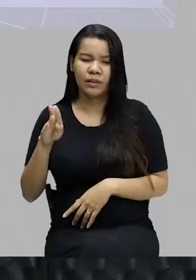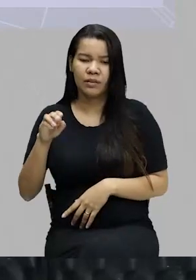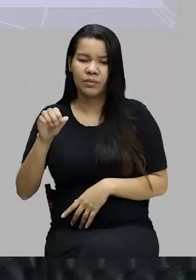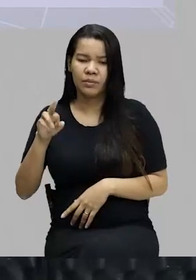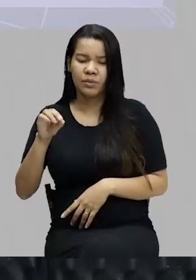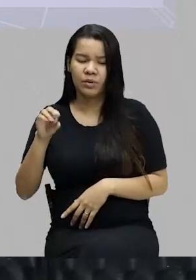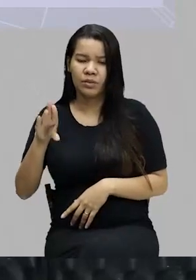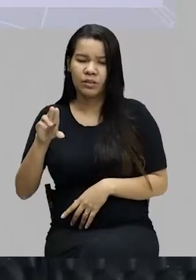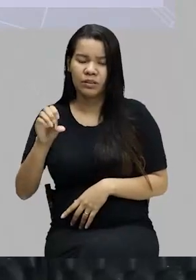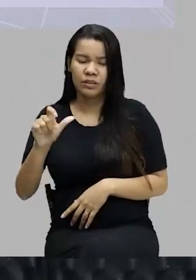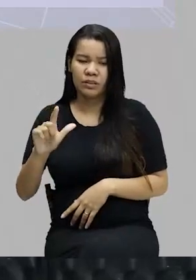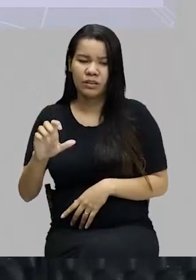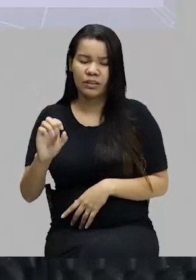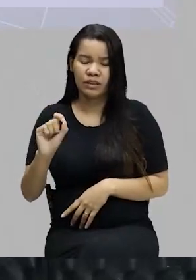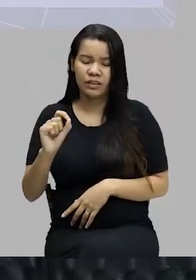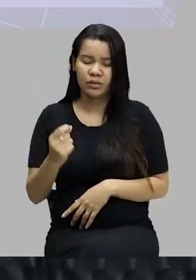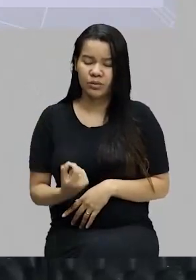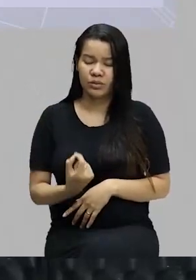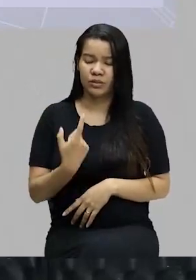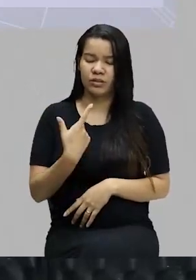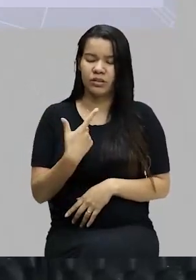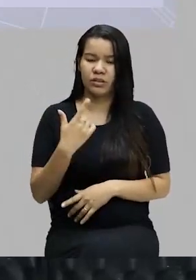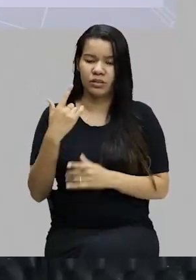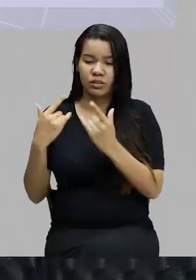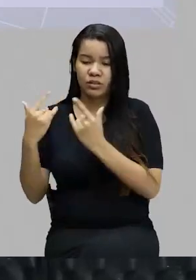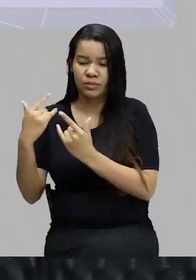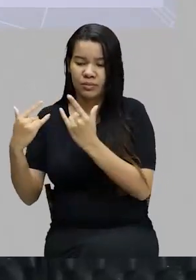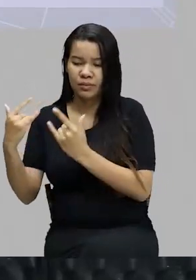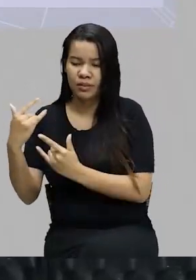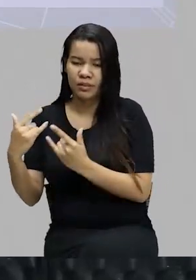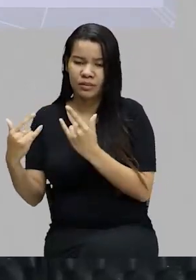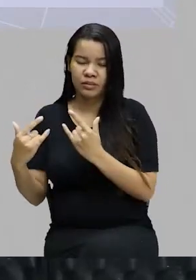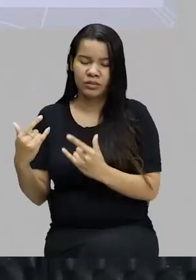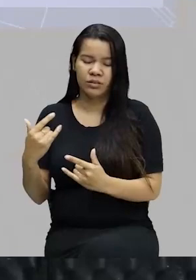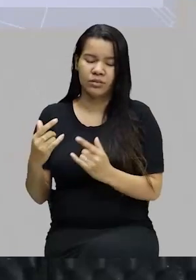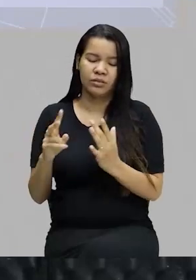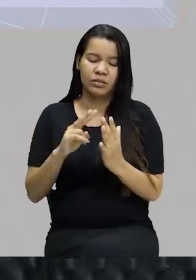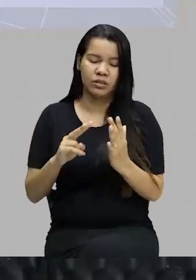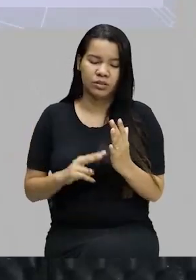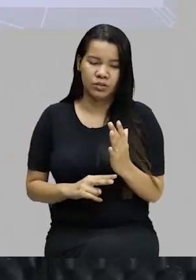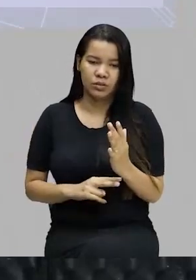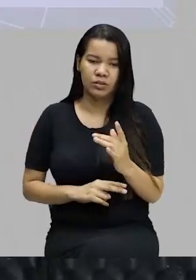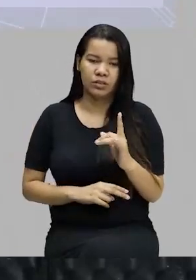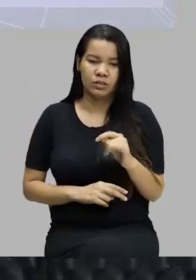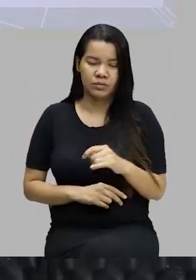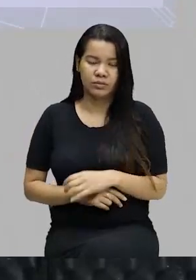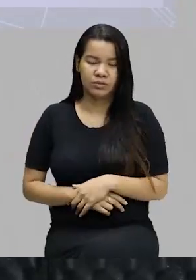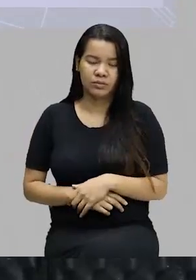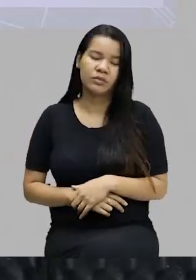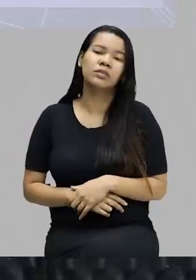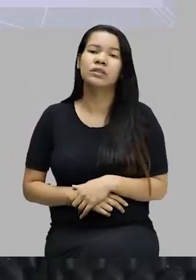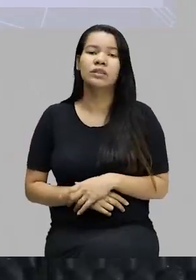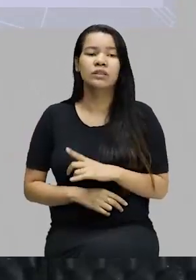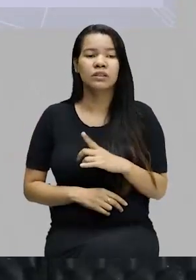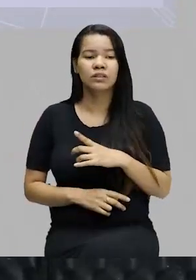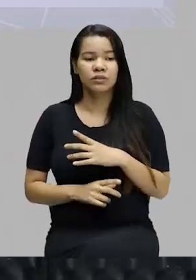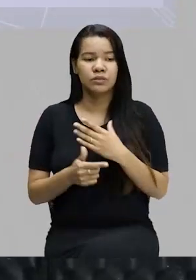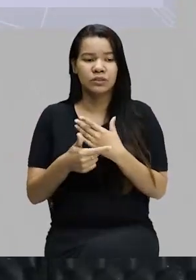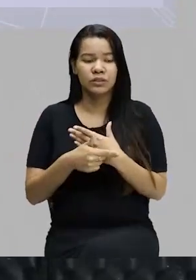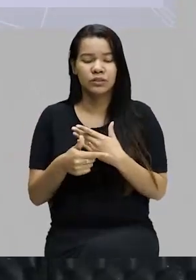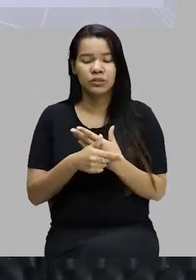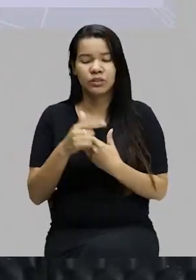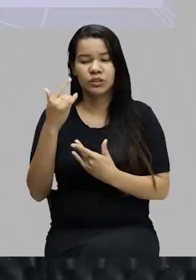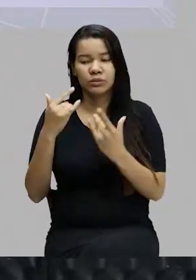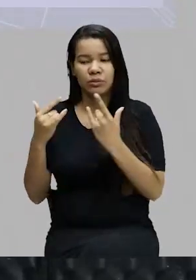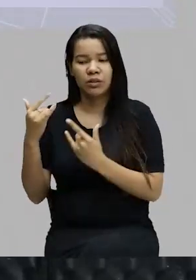exagero que é o quê? Justamente chamar a atenção do leitor, né? Ele é proposital. Ele tem mesmo essa função de chamar a atenção